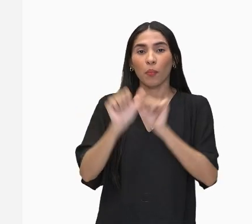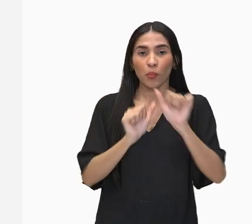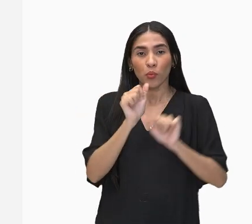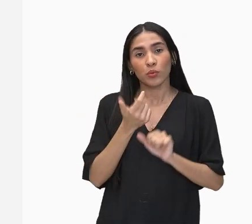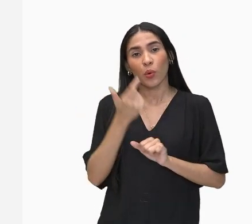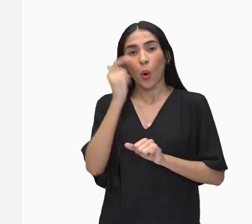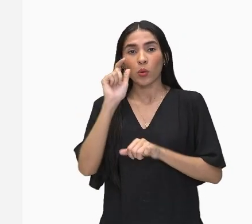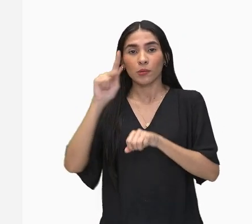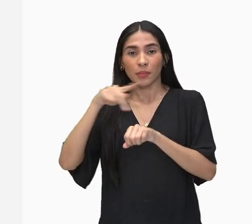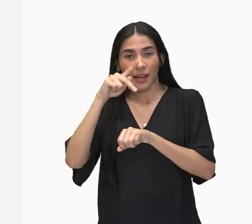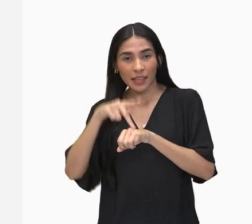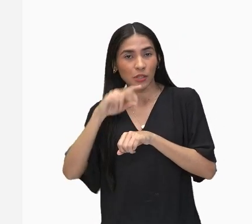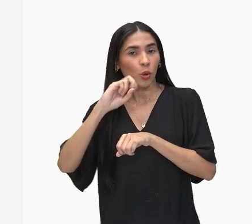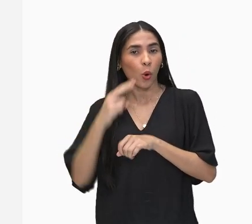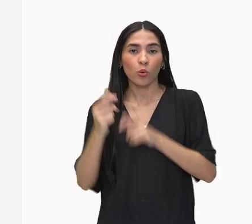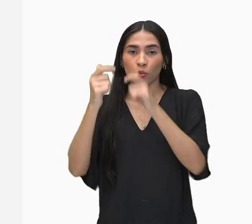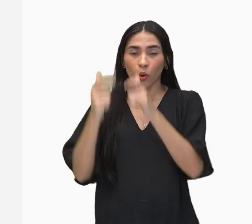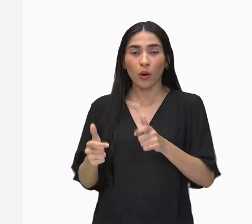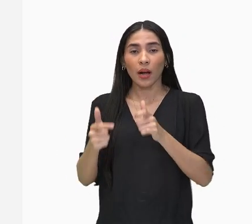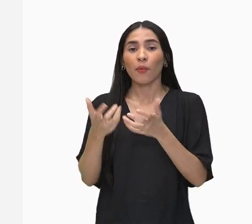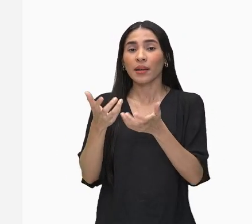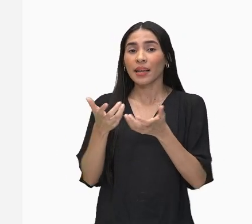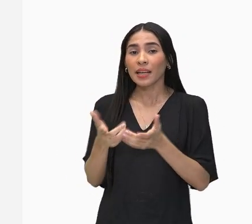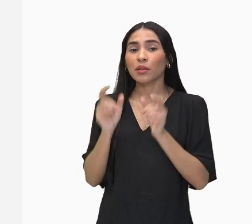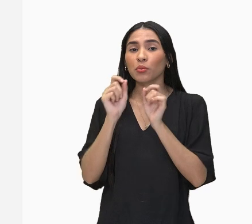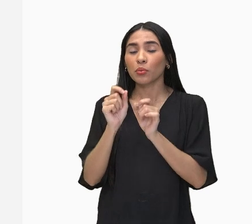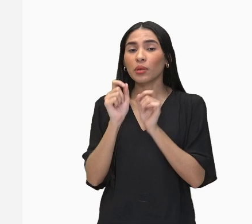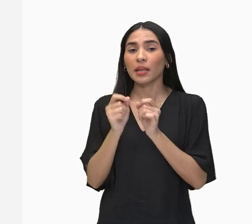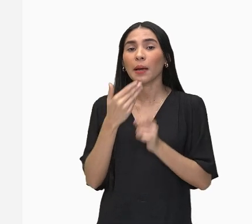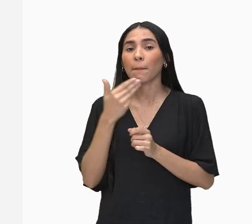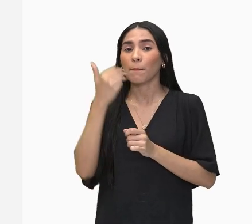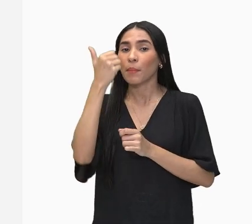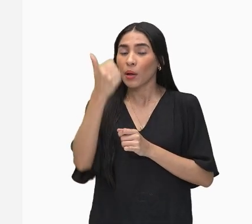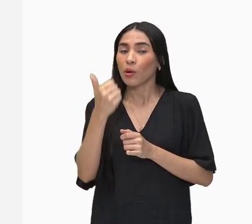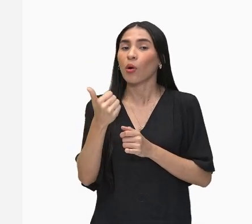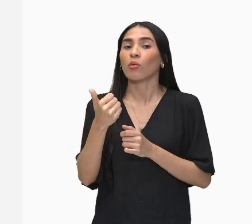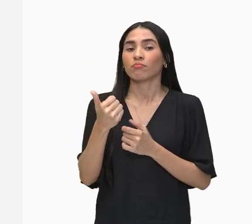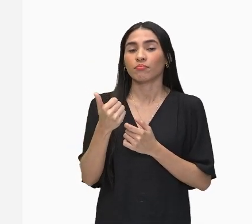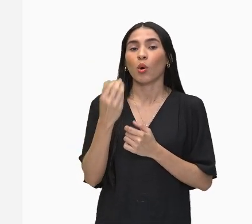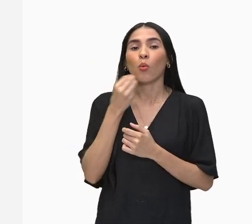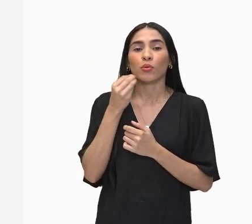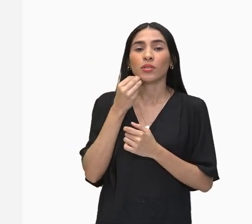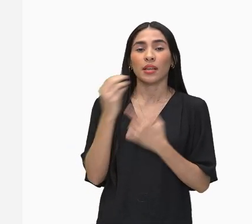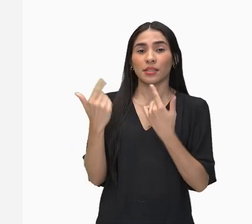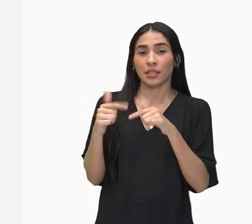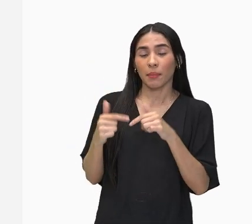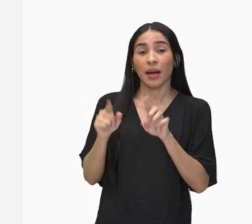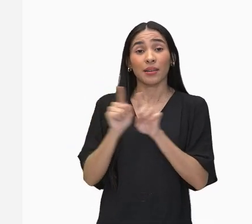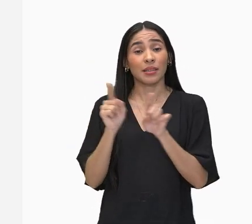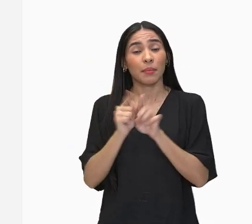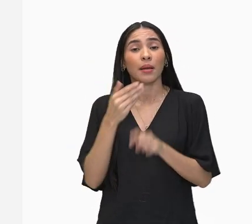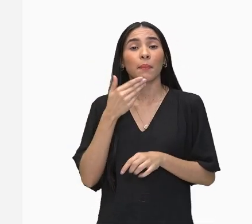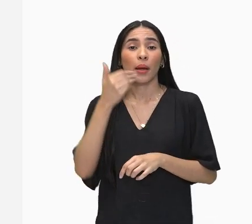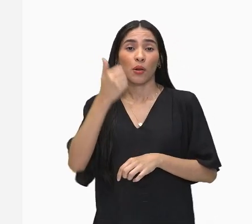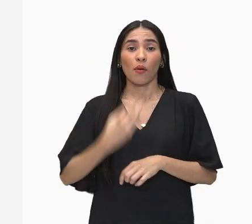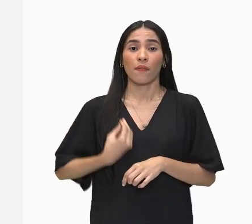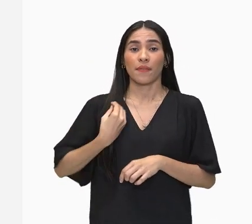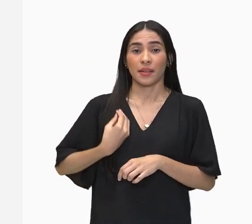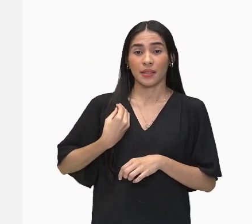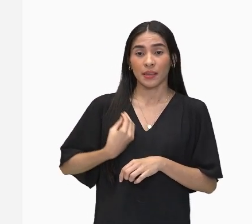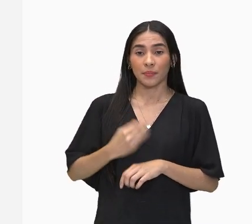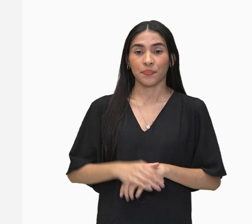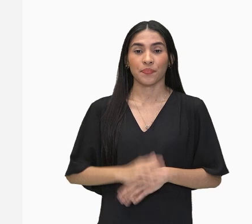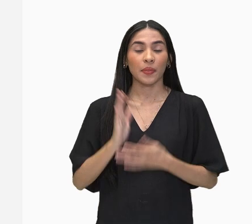ou regiões em busca de melhores oportunidades de trabalho e condições de vida.